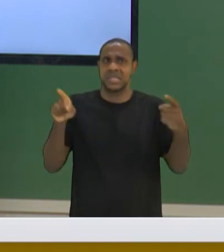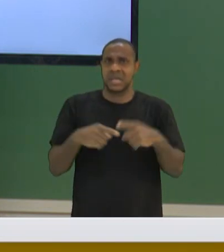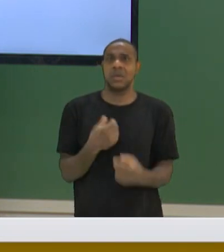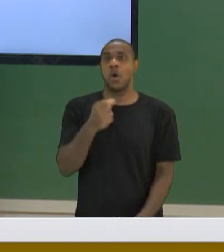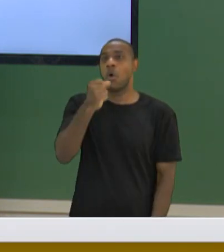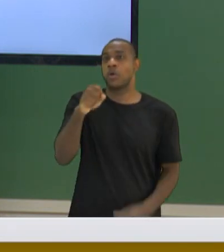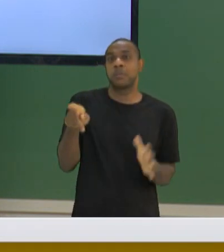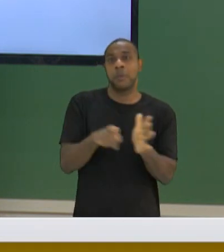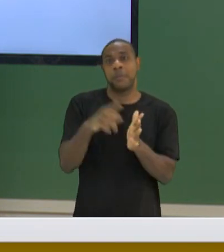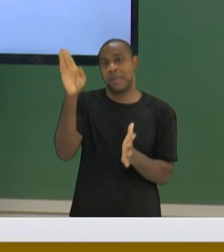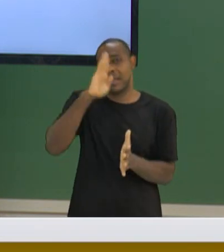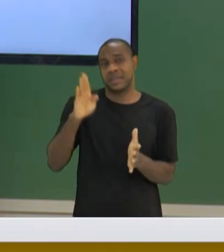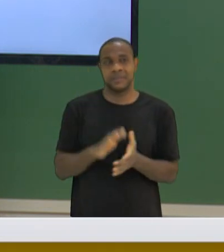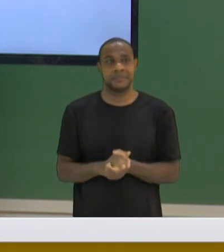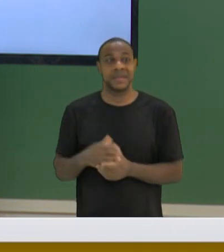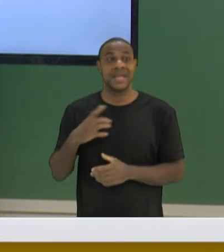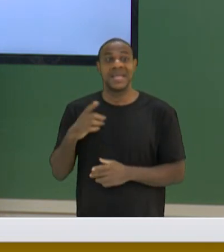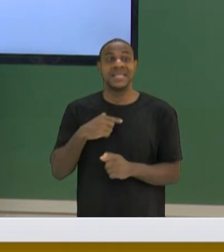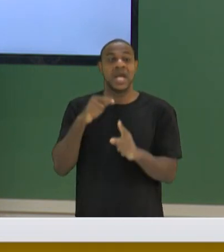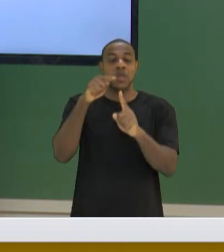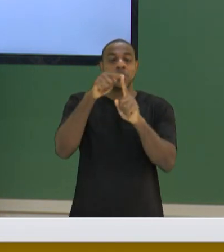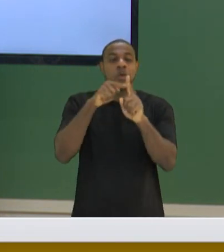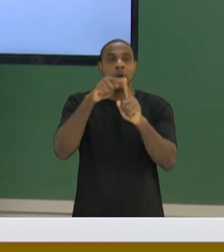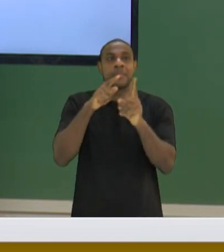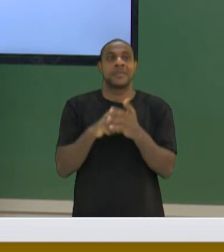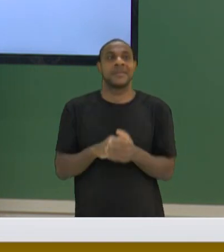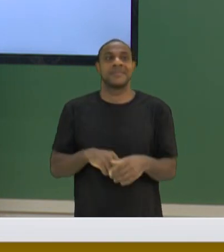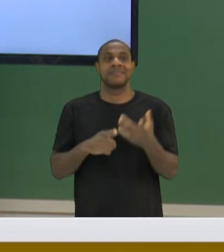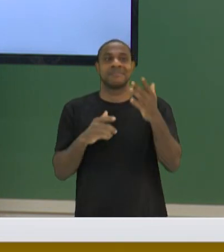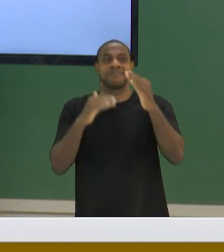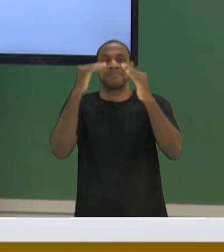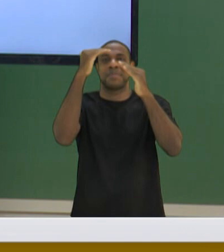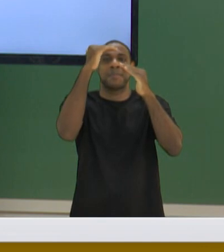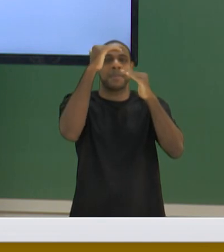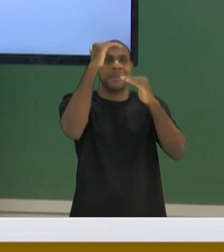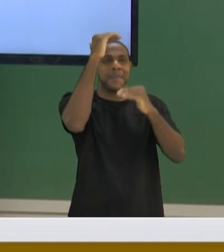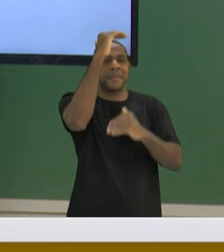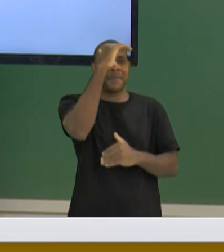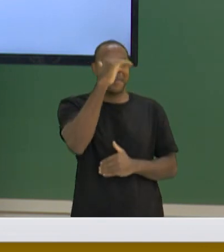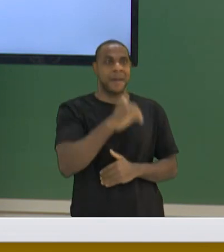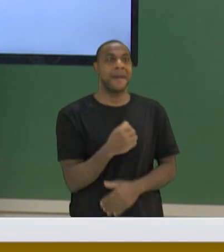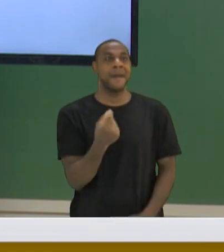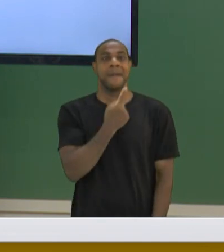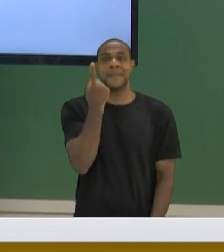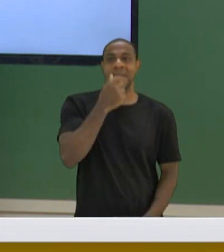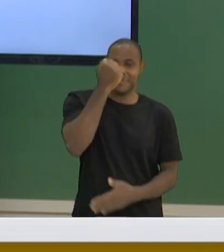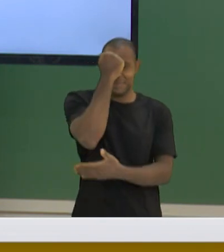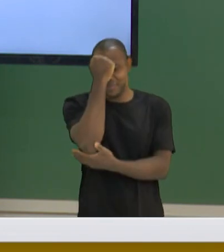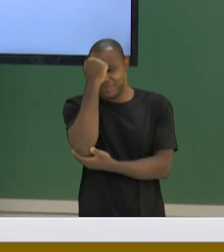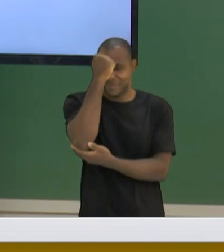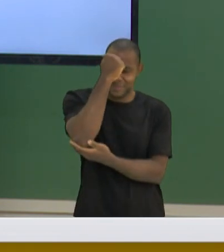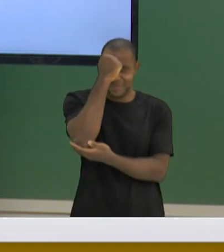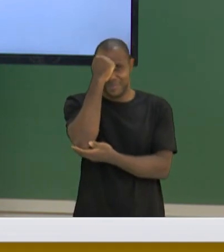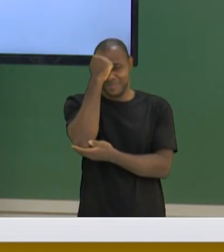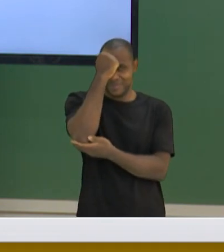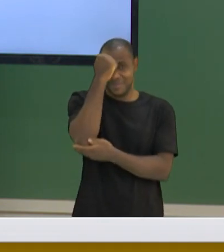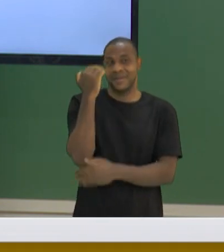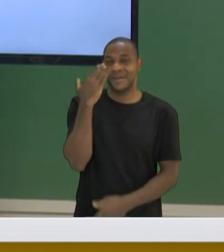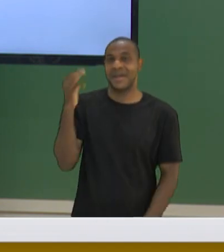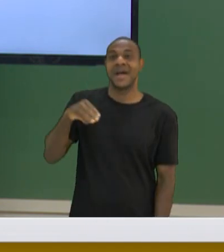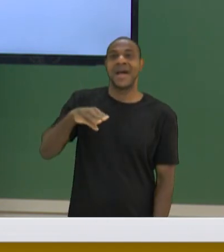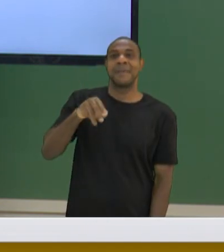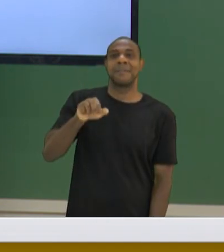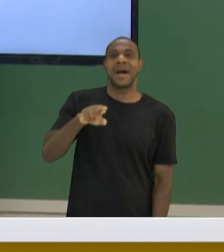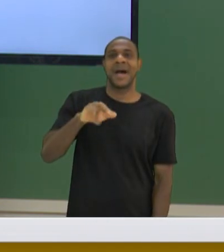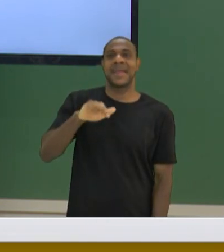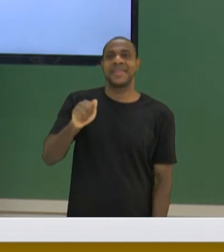Aqui nós temos o top do YouTube em primeiro lugar a Marília Mendonça e em décimo lugar do Bruno e Marrone mas